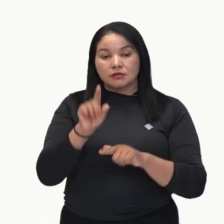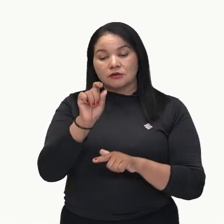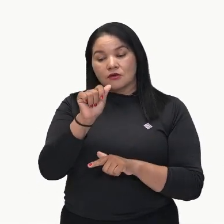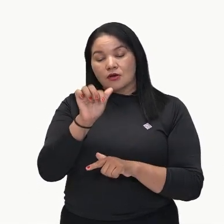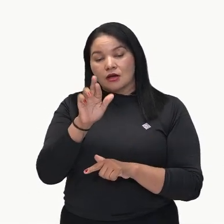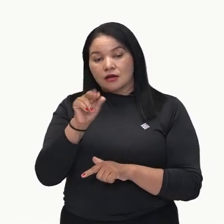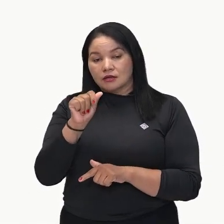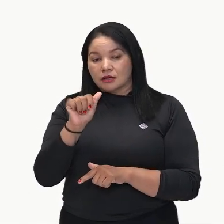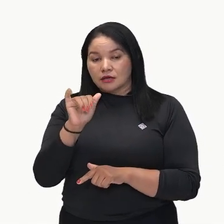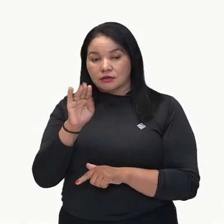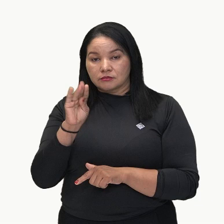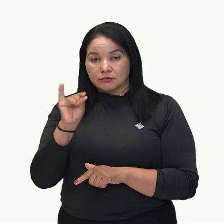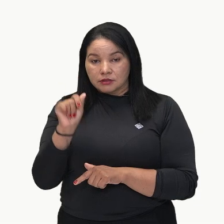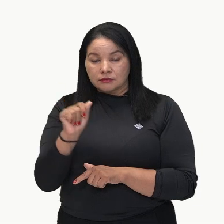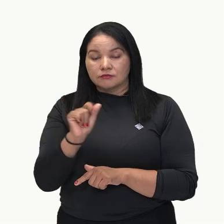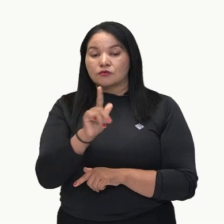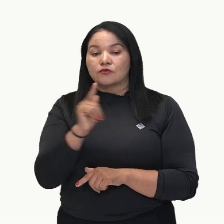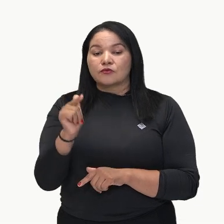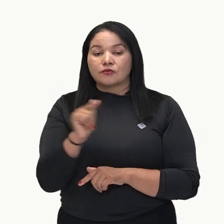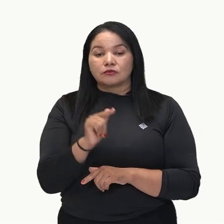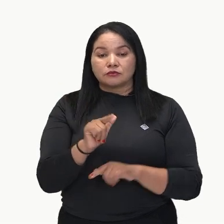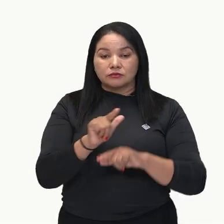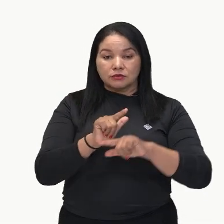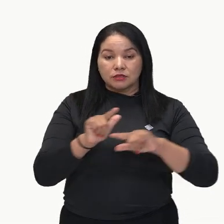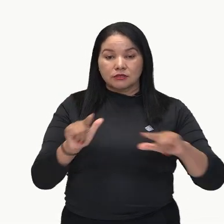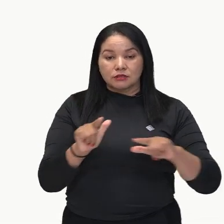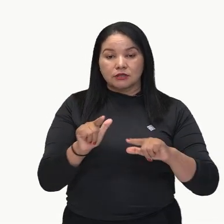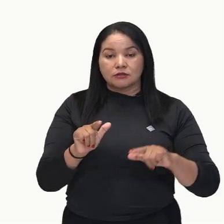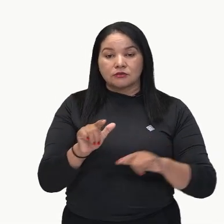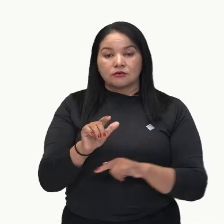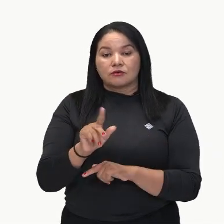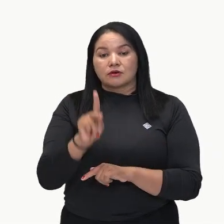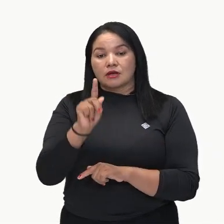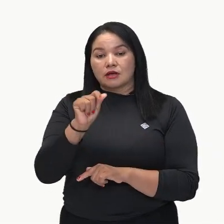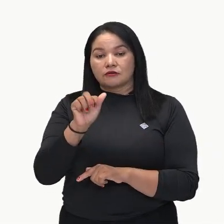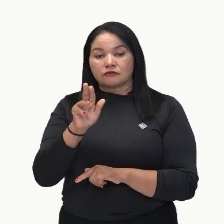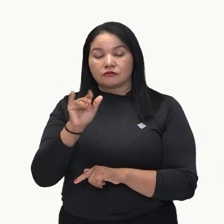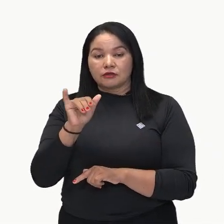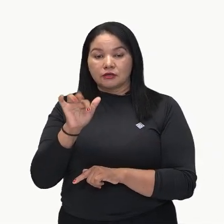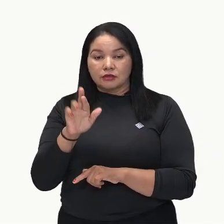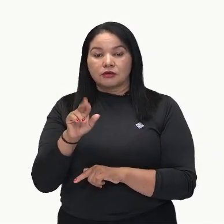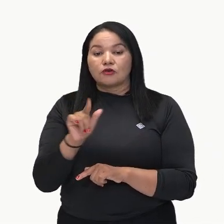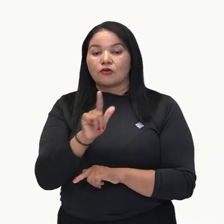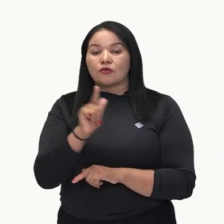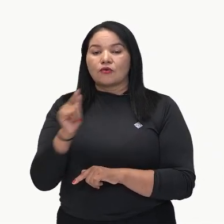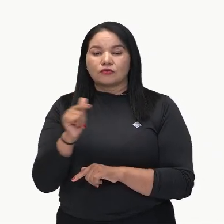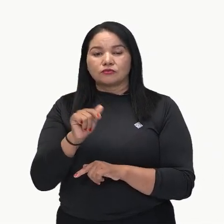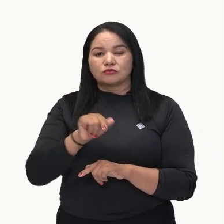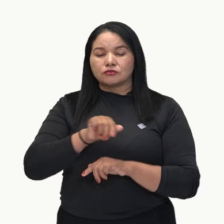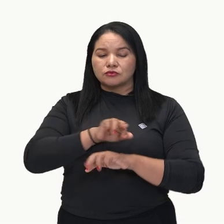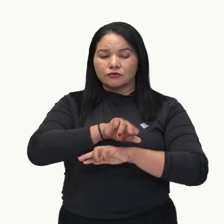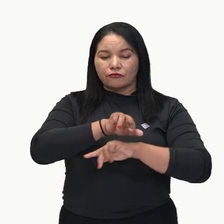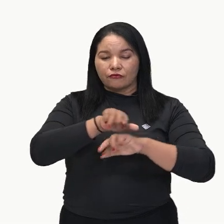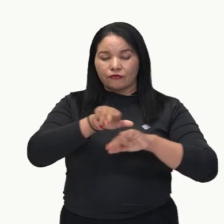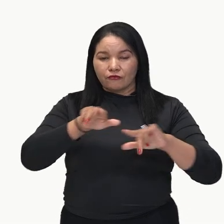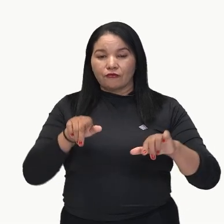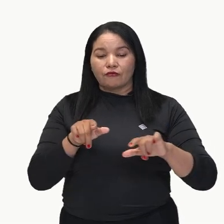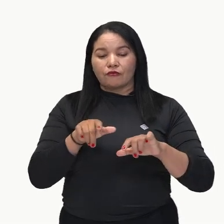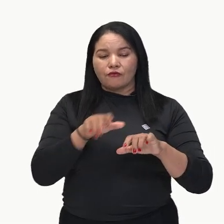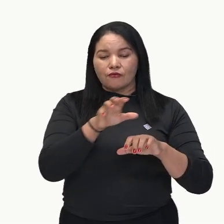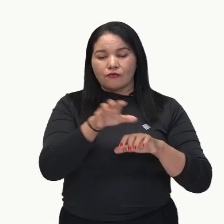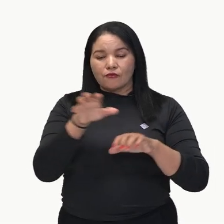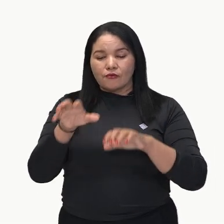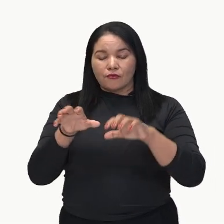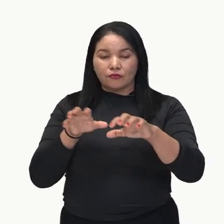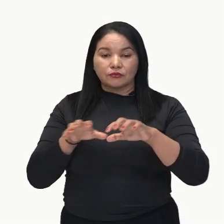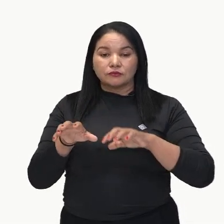Arábia, deserto de Cavir, deserto do Irã, né? Deserto de Lut. São várias realmente, gente,